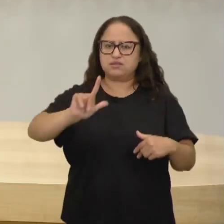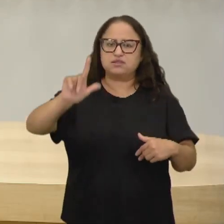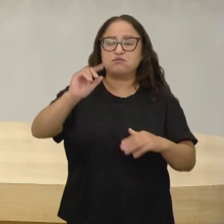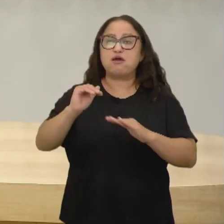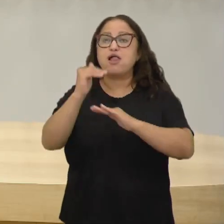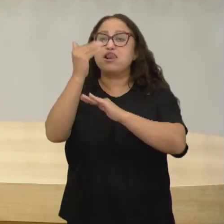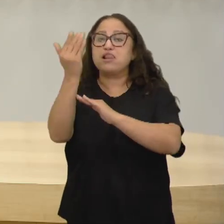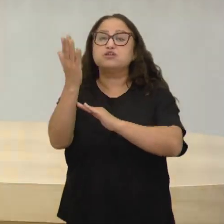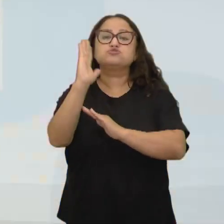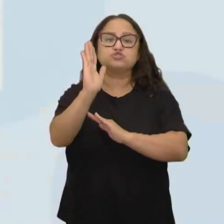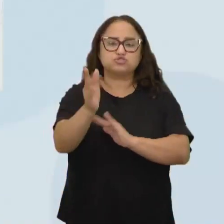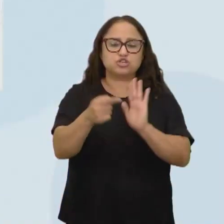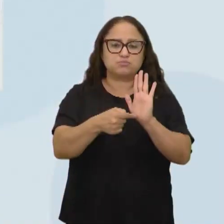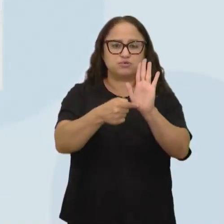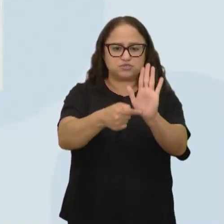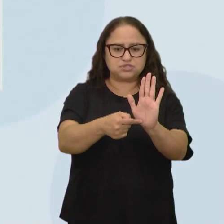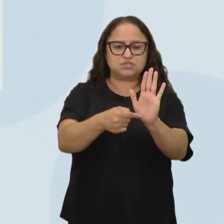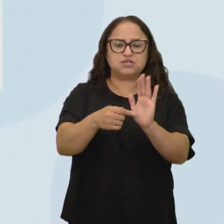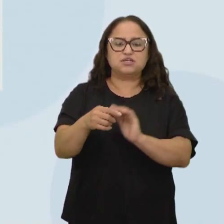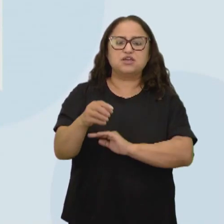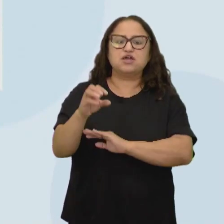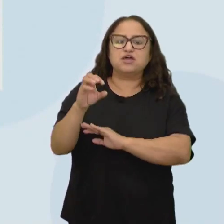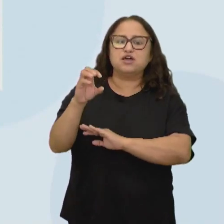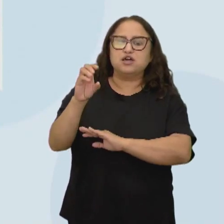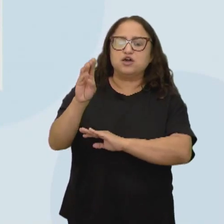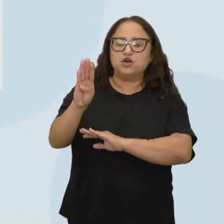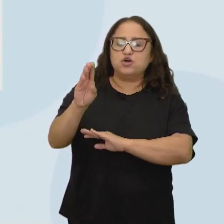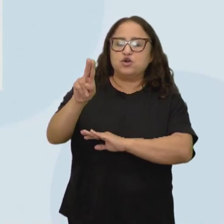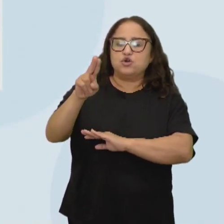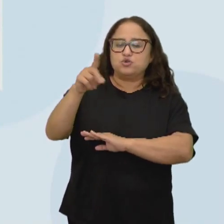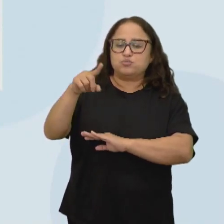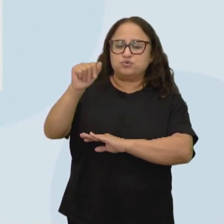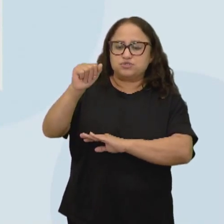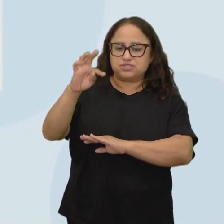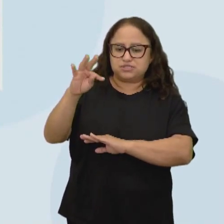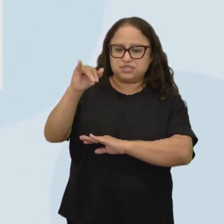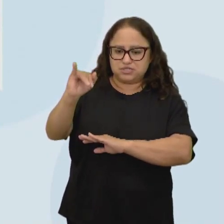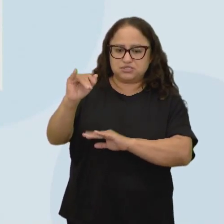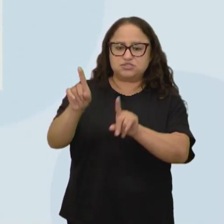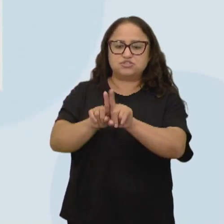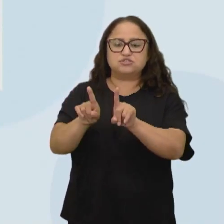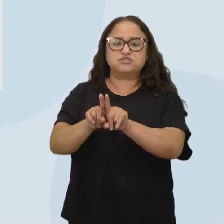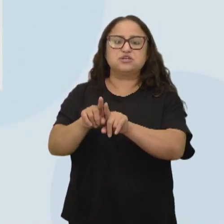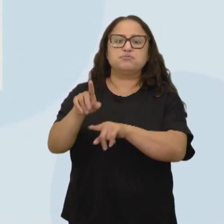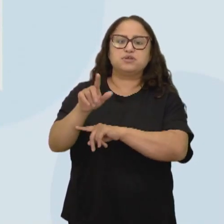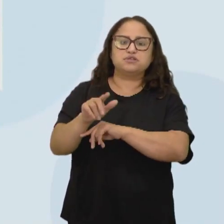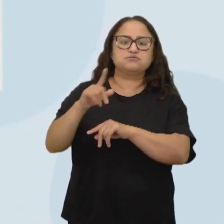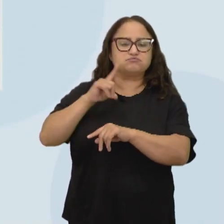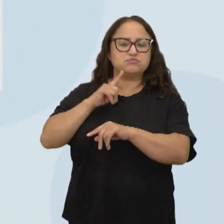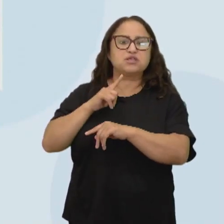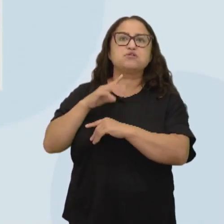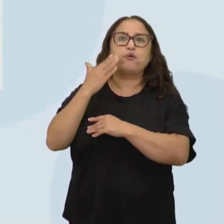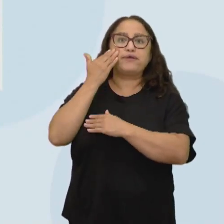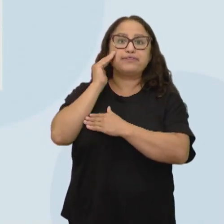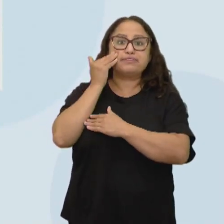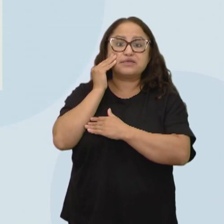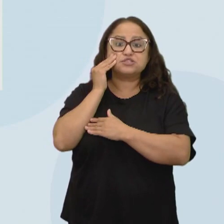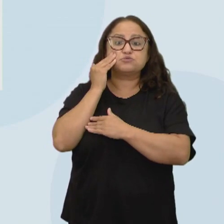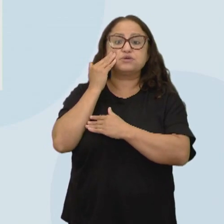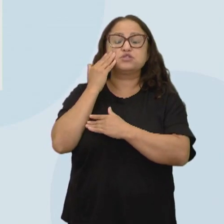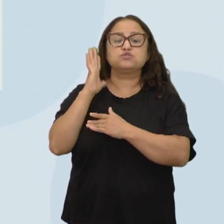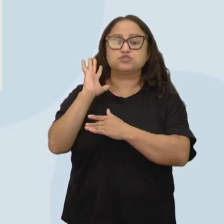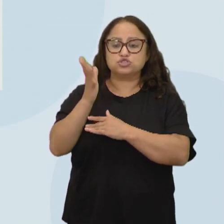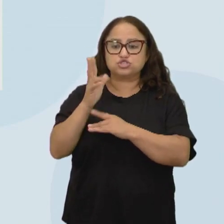que eu citei para vocês, do Albert Camus, também trazem essas possibilidades, né, de compreensão a partir de um viés